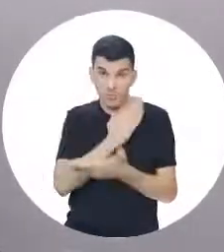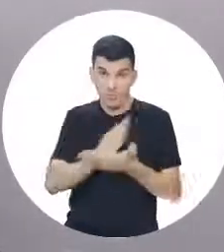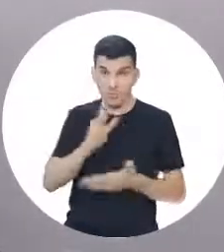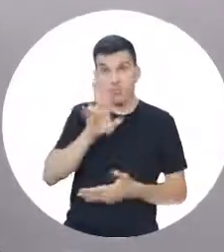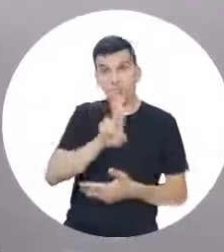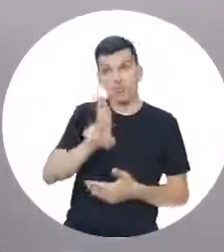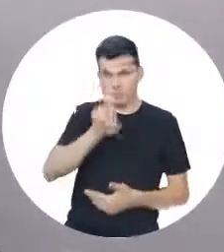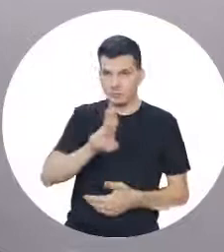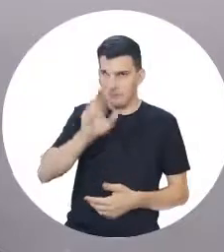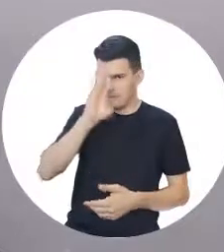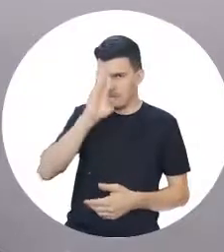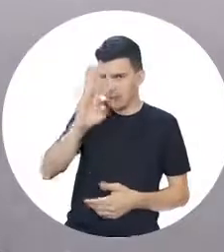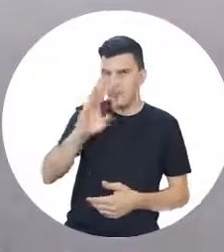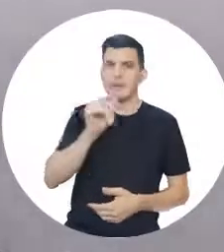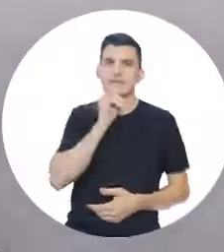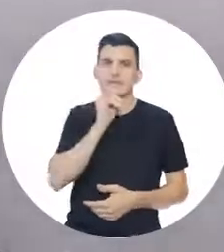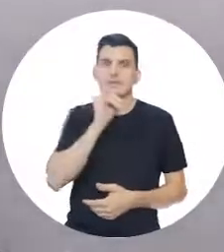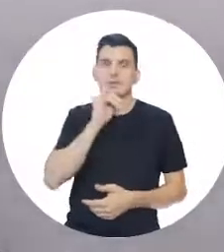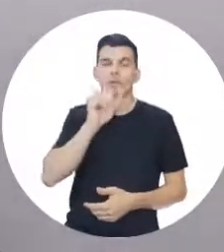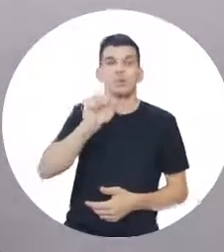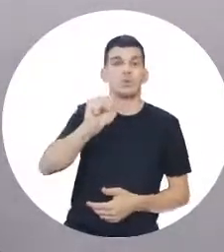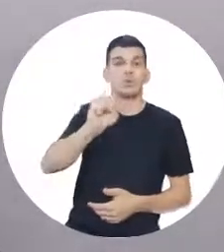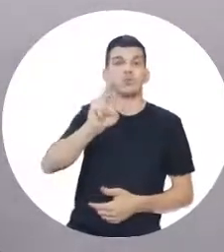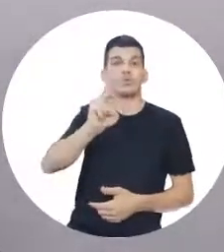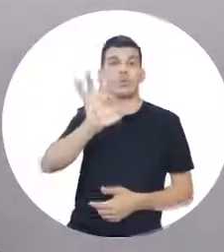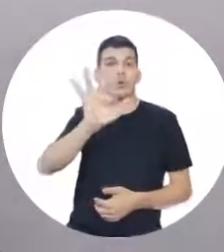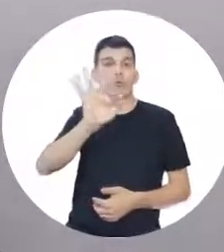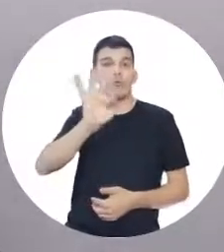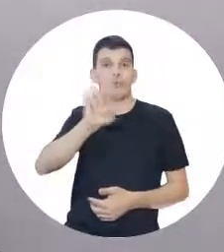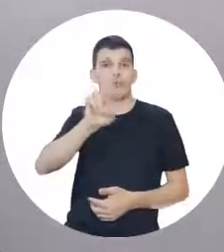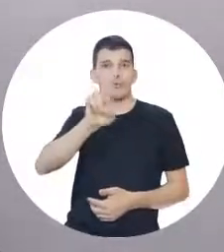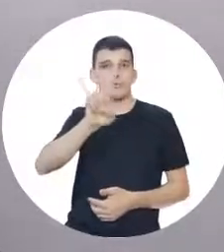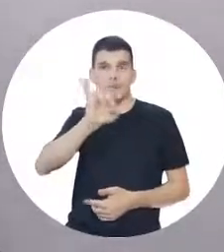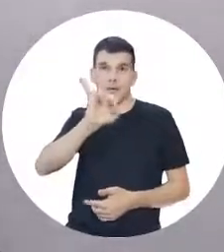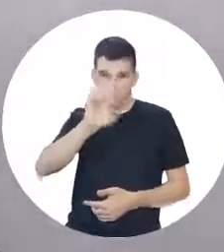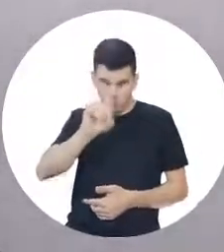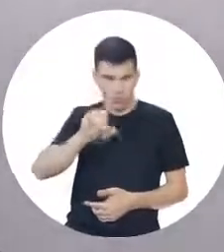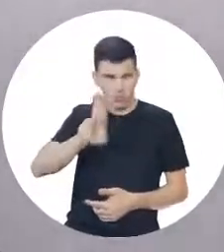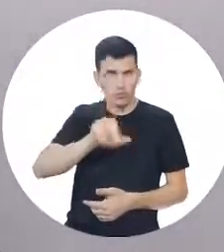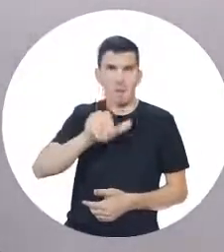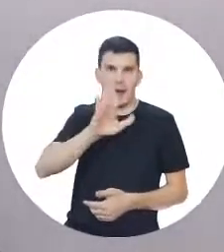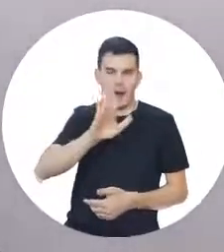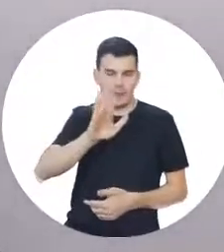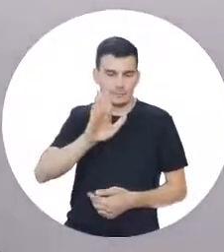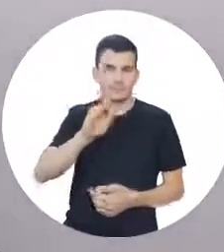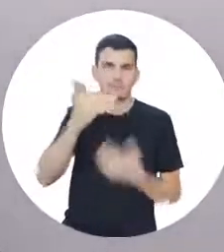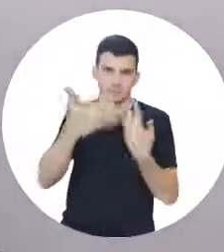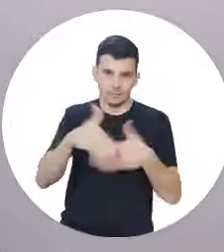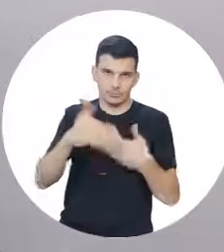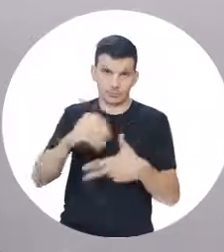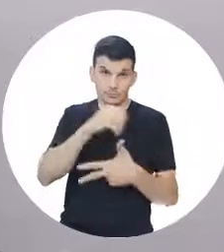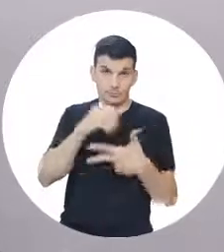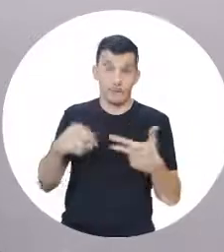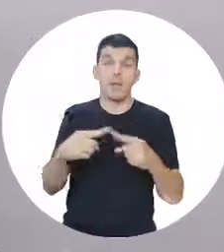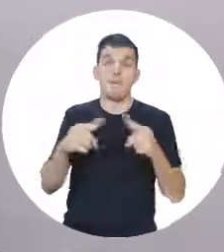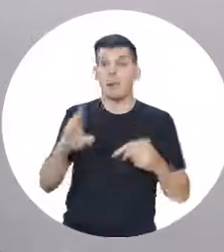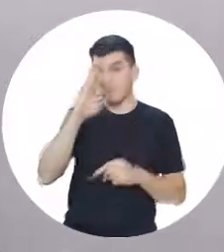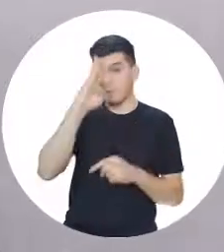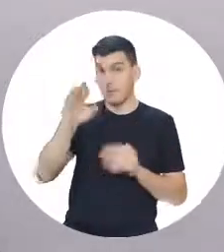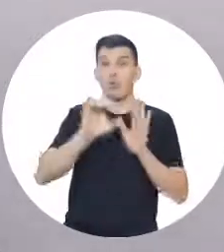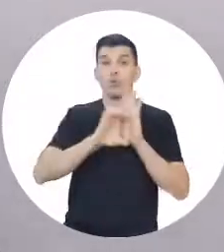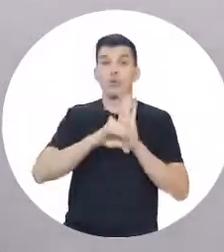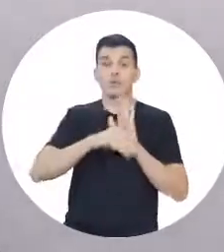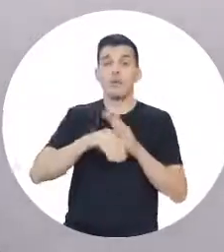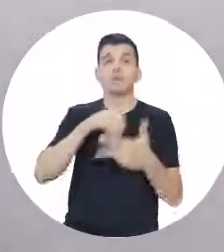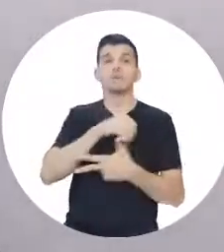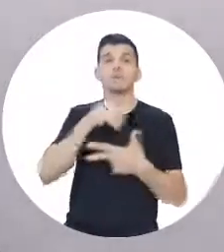nome de alguns ácidos principais, por exemplo, o ácido sulfúrico é um dos ácidos que você utiliza mais, mas o